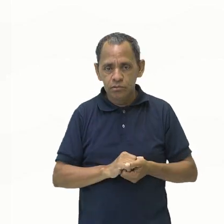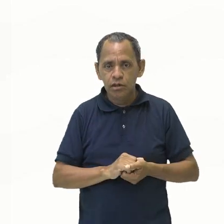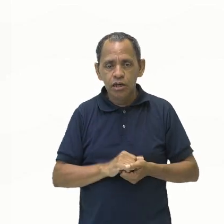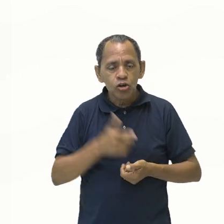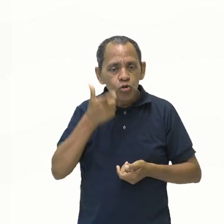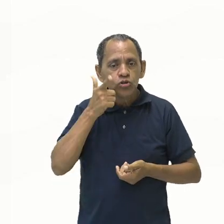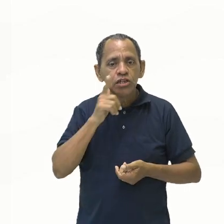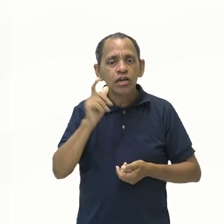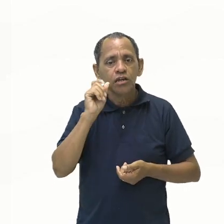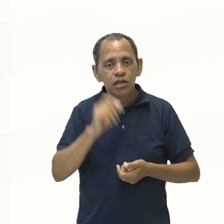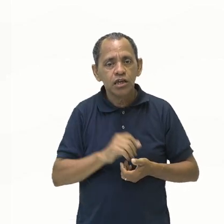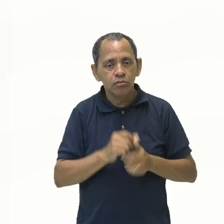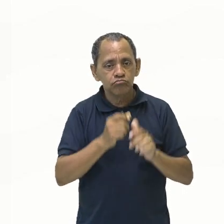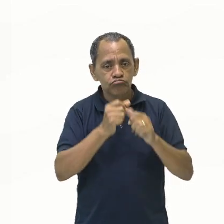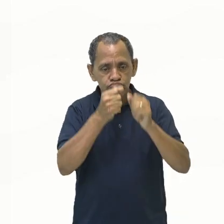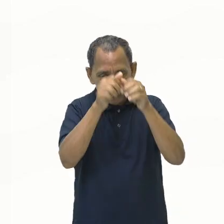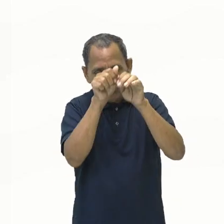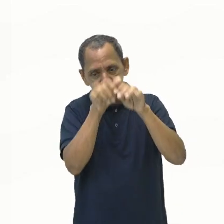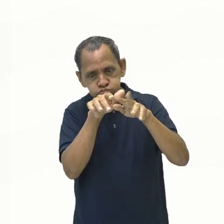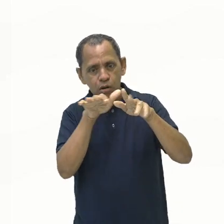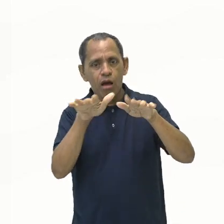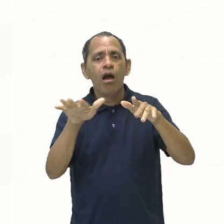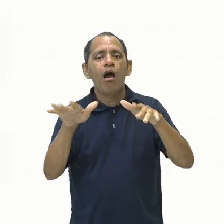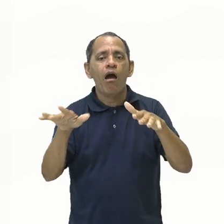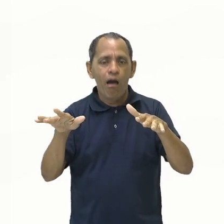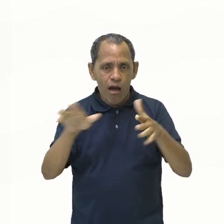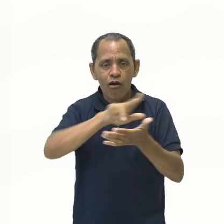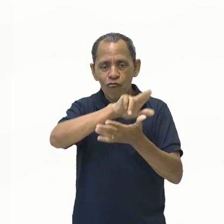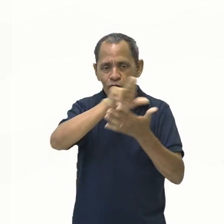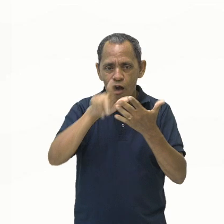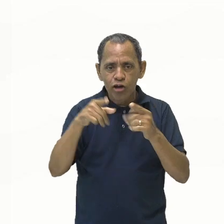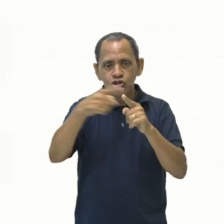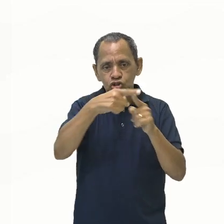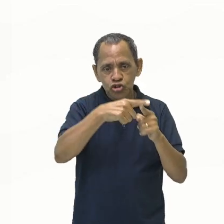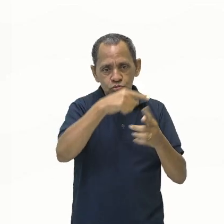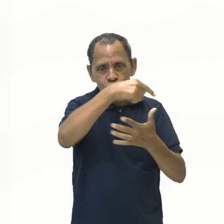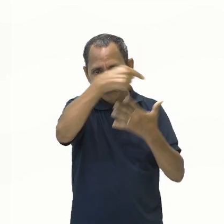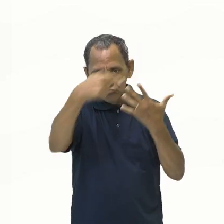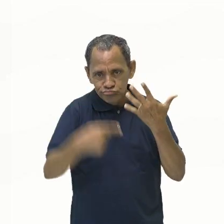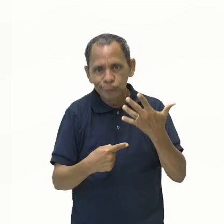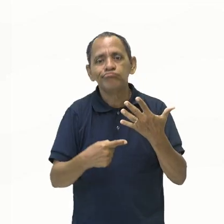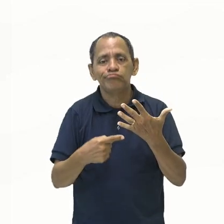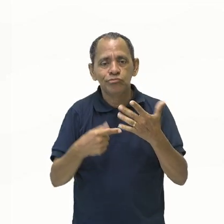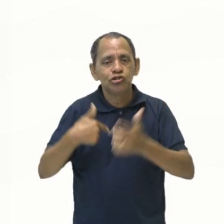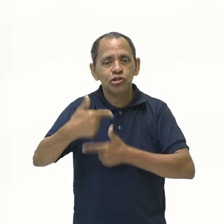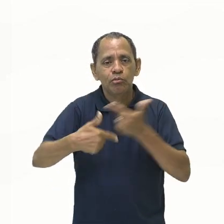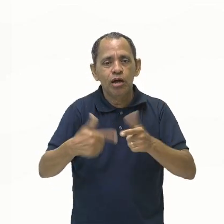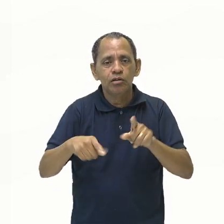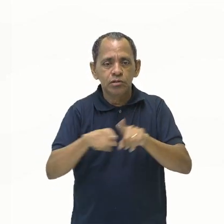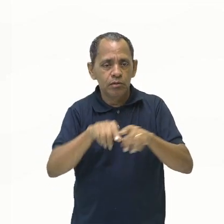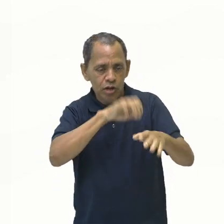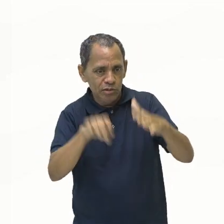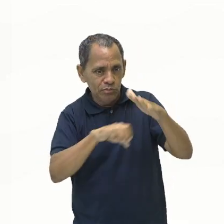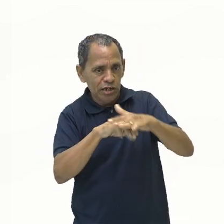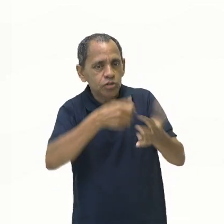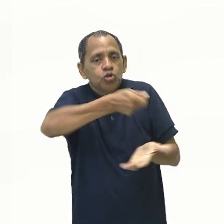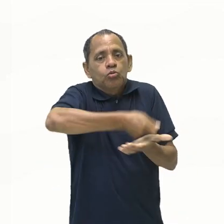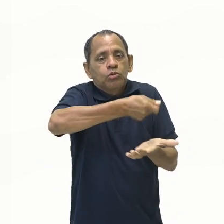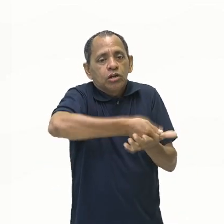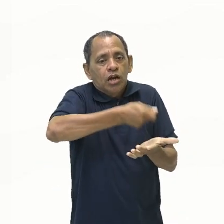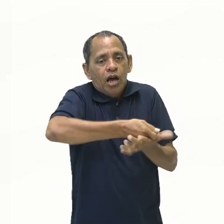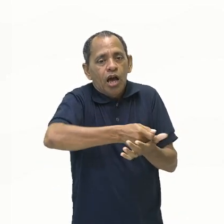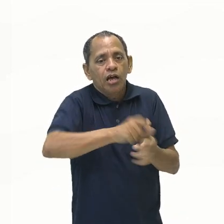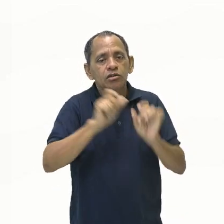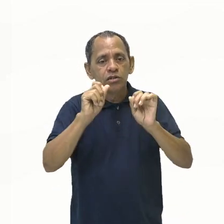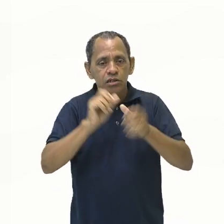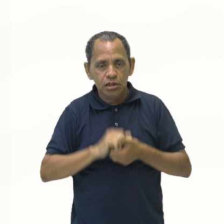consegue abranger diferentes formas de trabalho. As empresas, elas são obrigadas